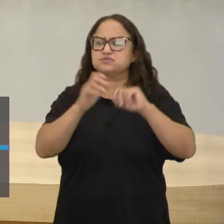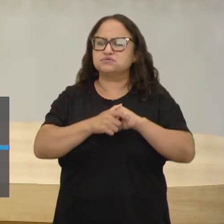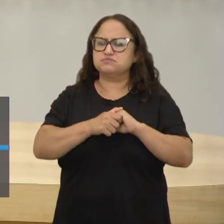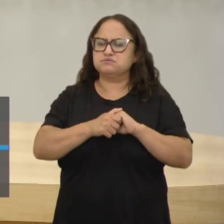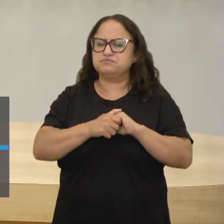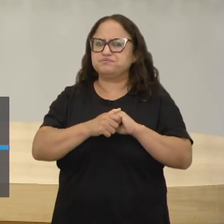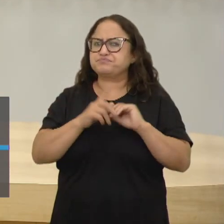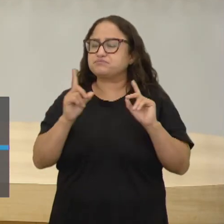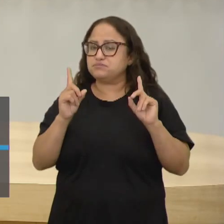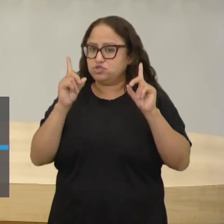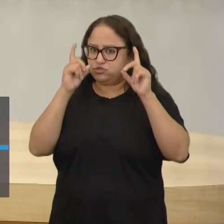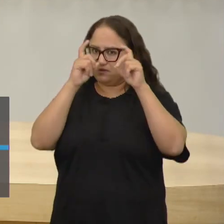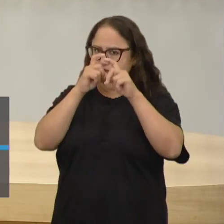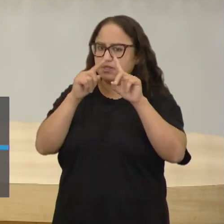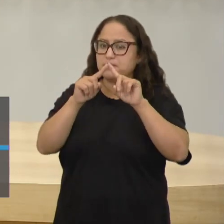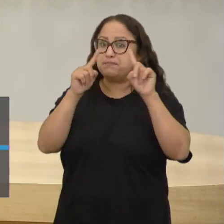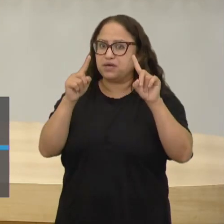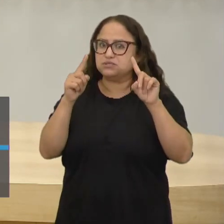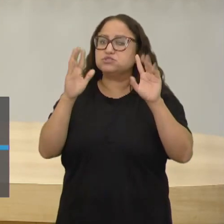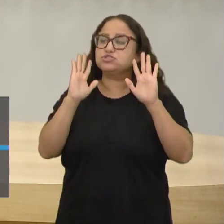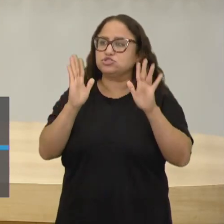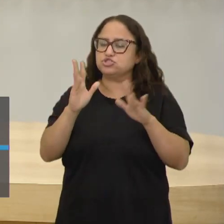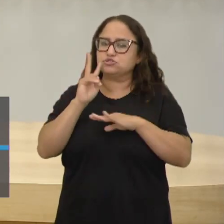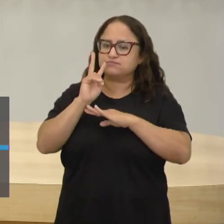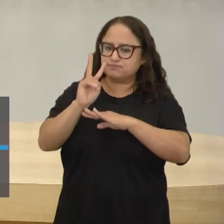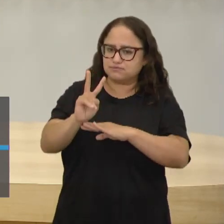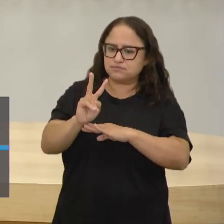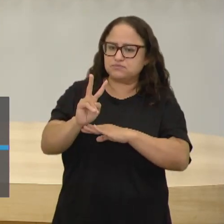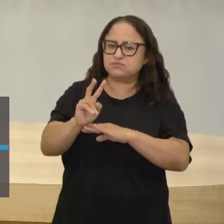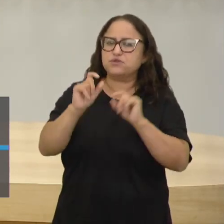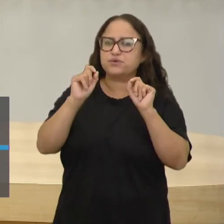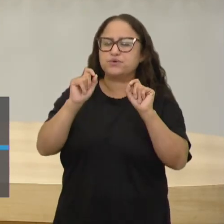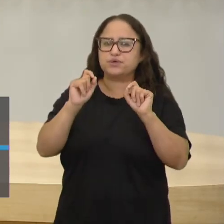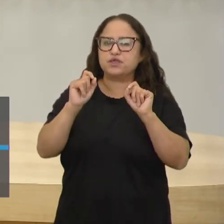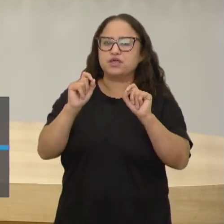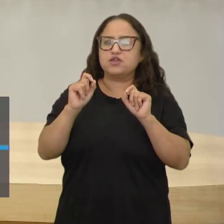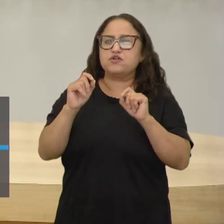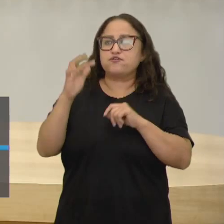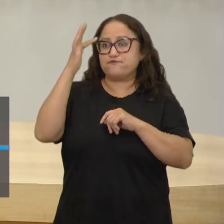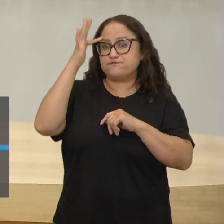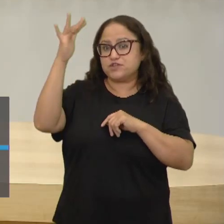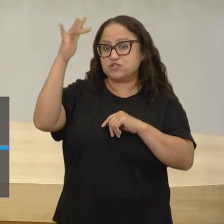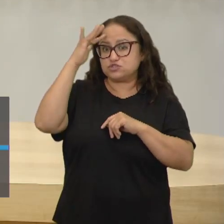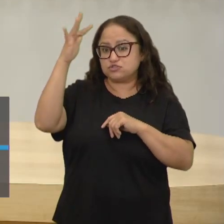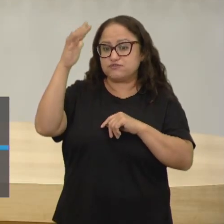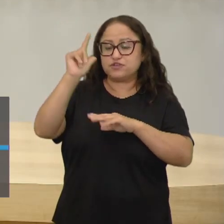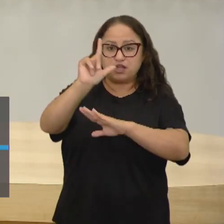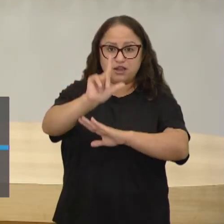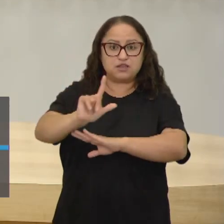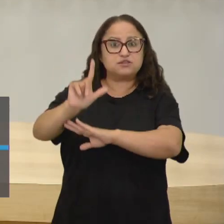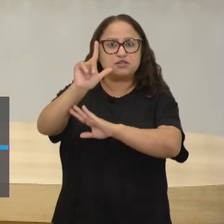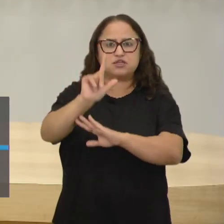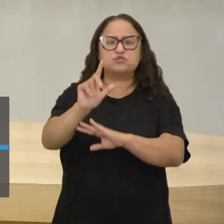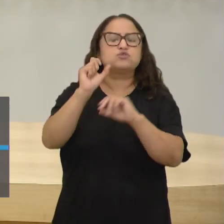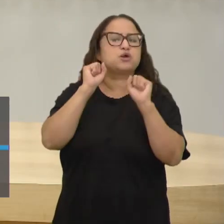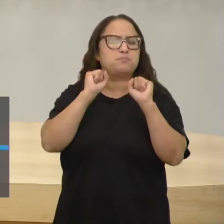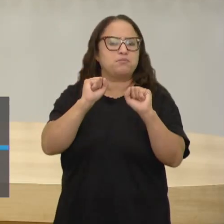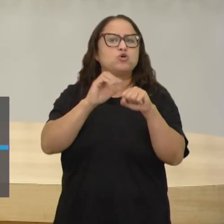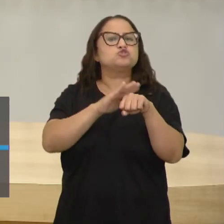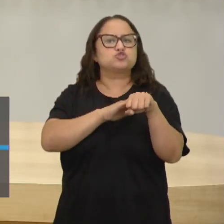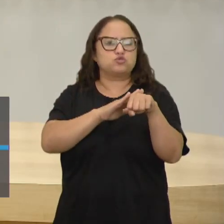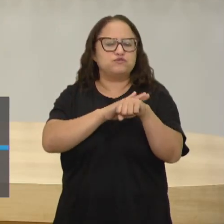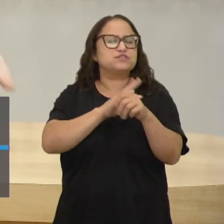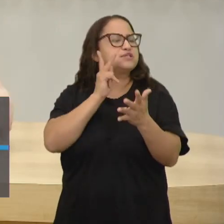essa dificuldade, mas a gente já viu aqui que filosofia e literatura se podem conversar